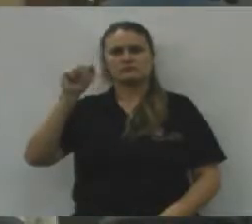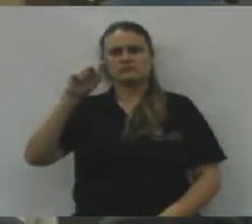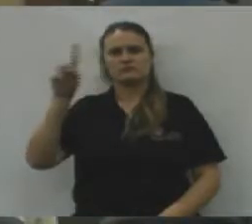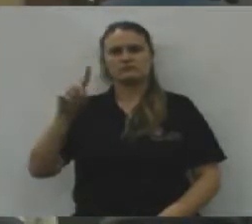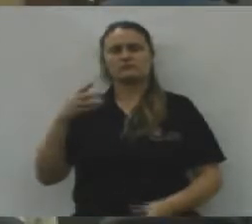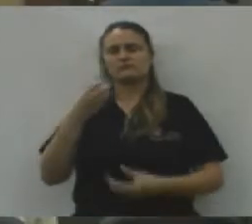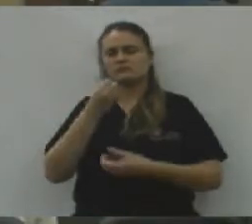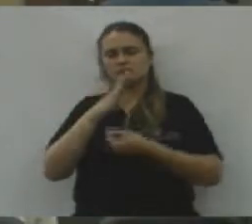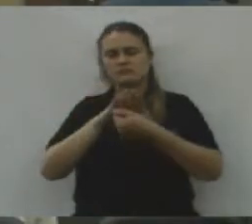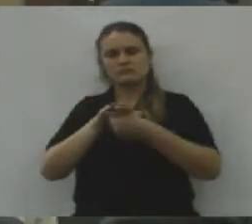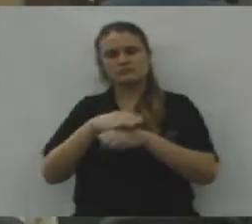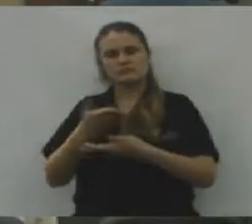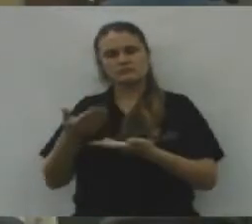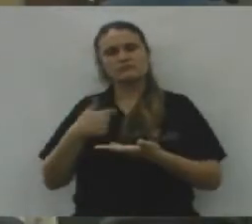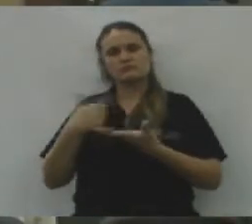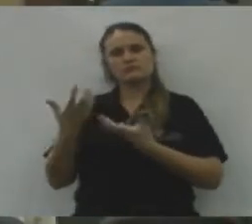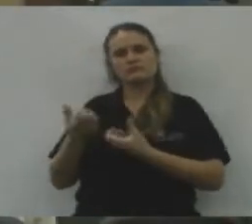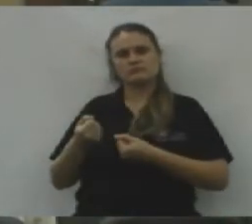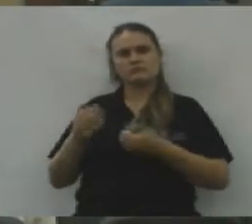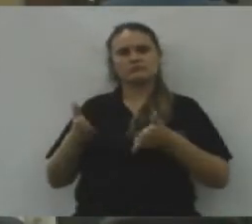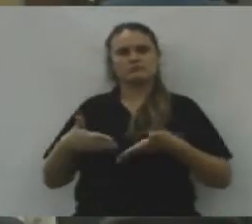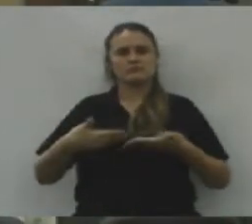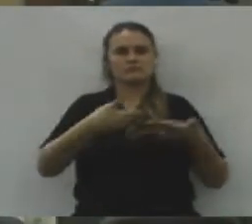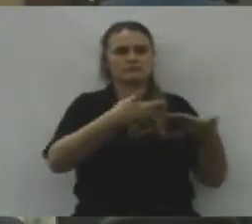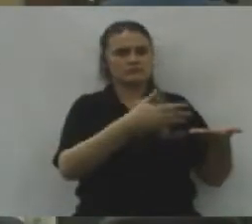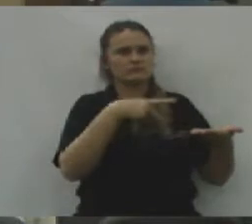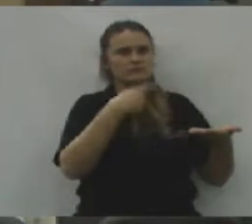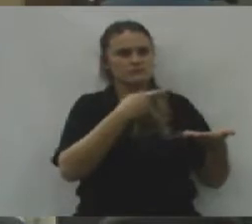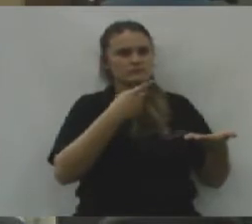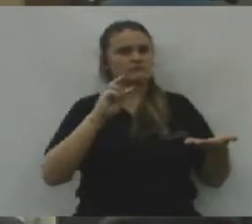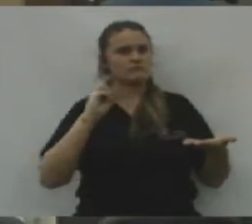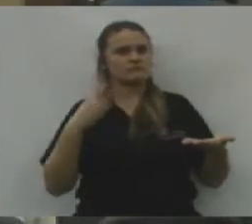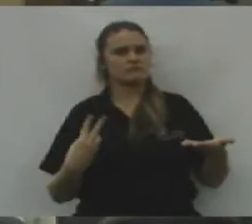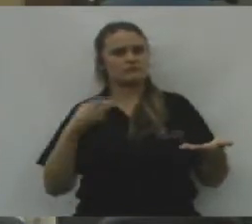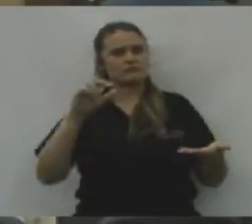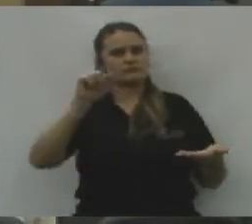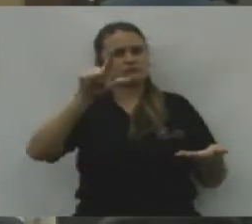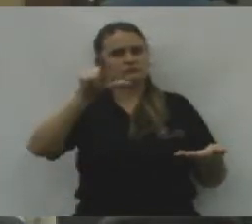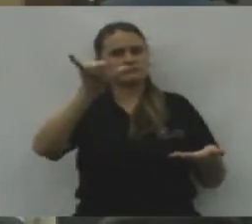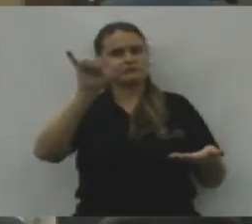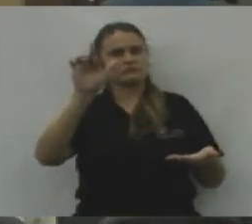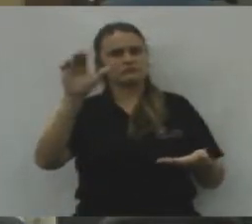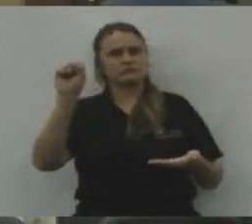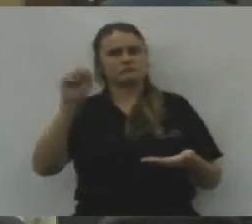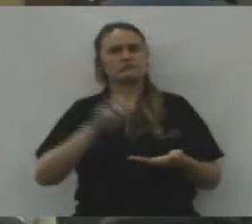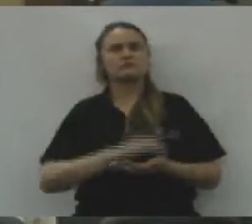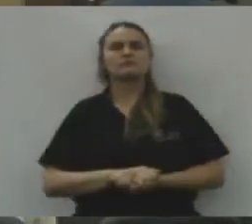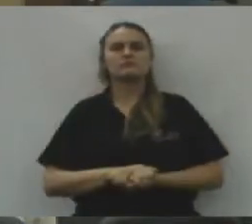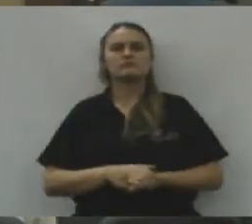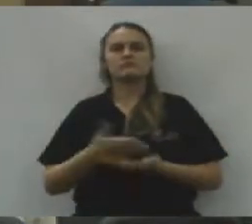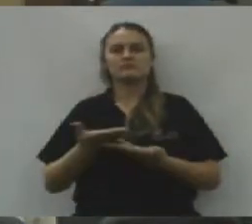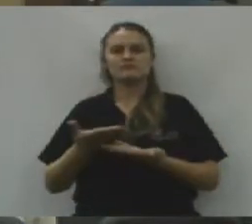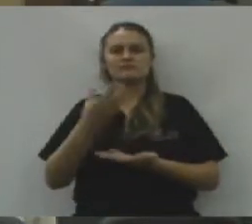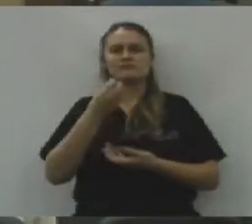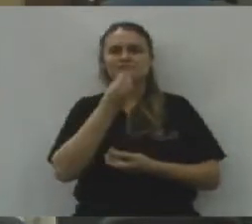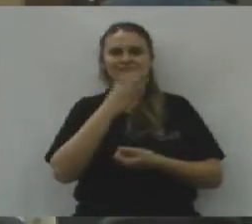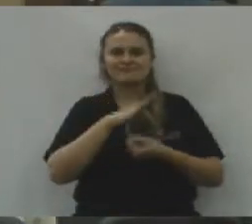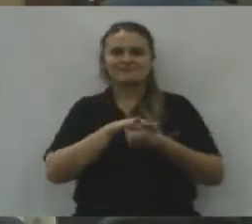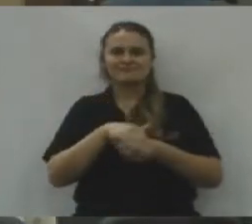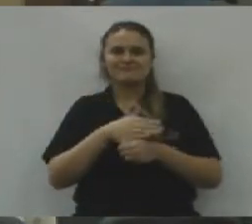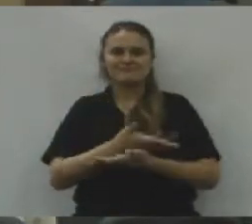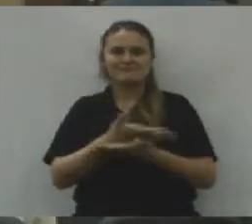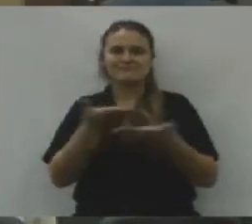a todos. Assumo a presidência e passo a palavra para o vereador Almires Bugai Filho. A todos, boa noite.